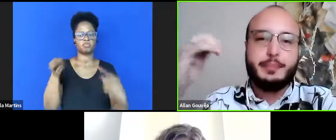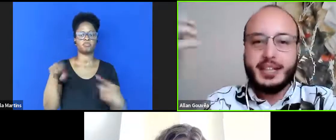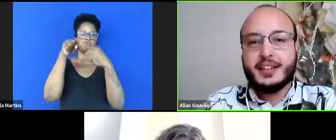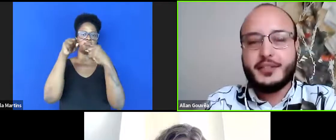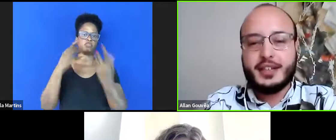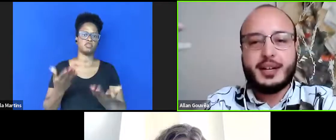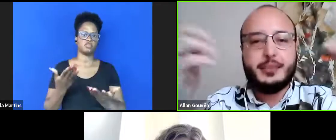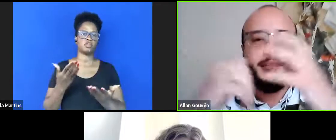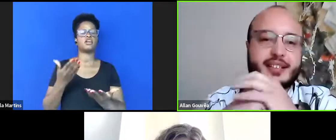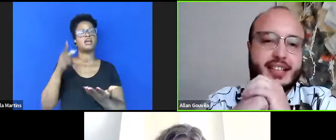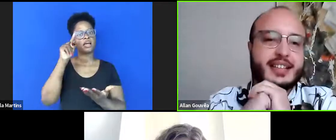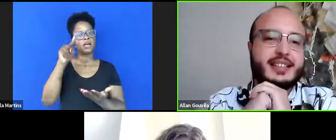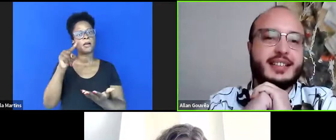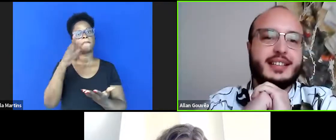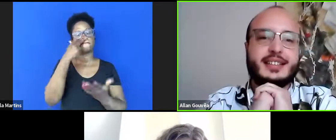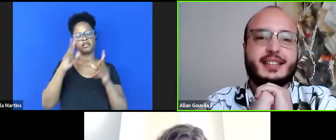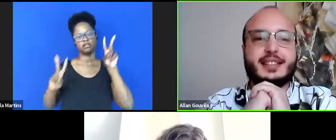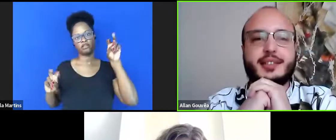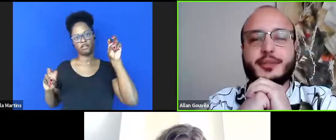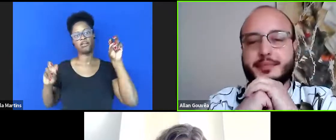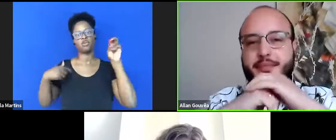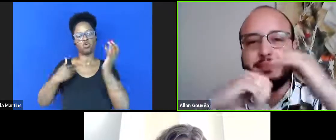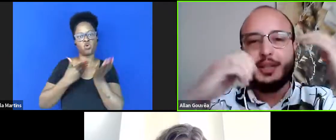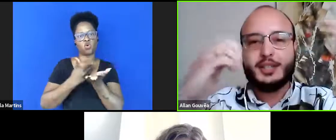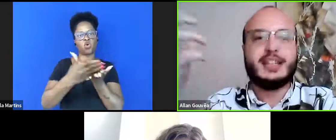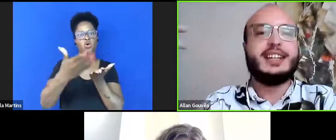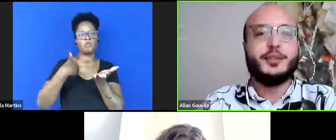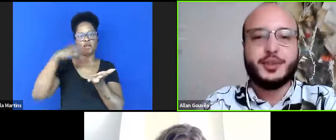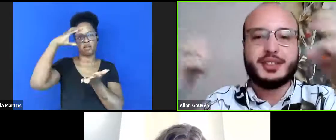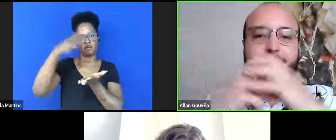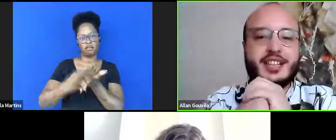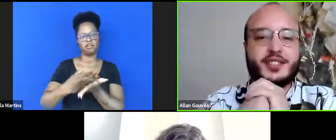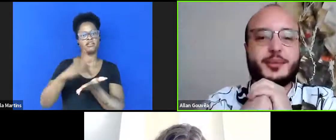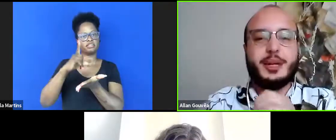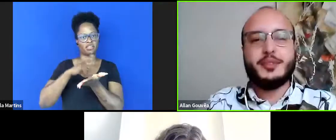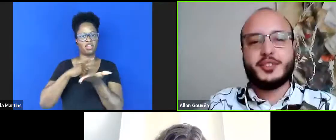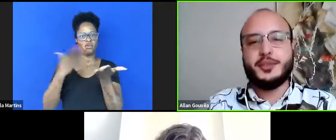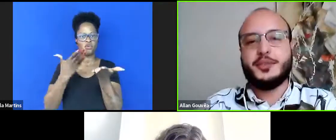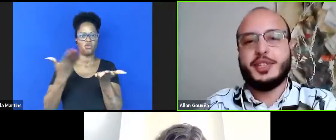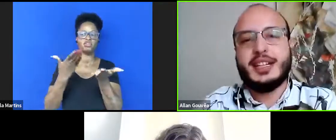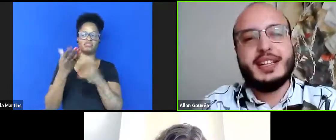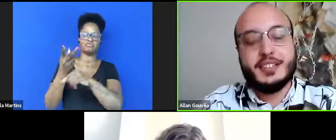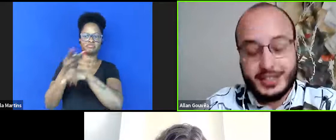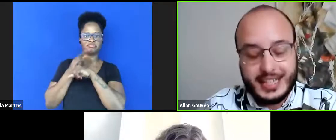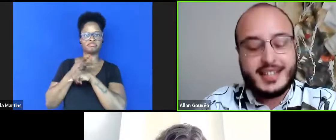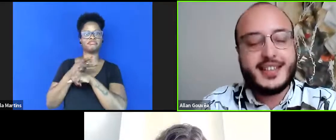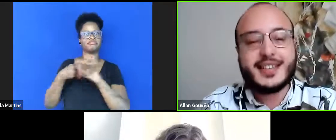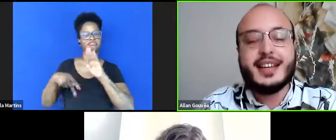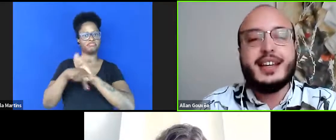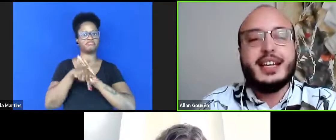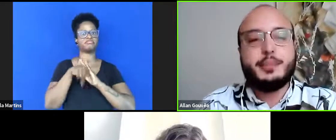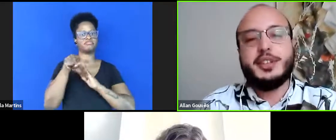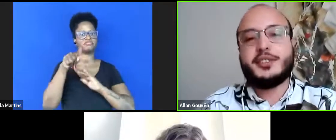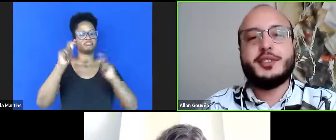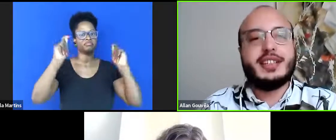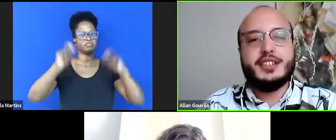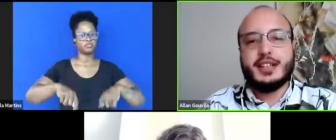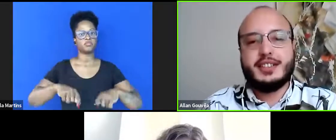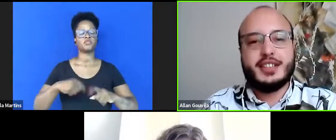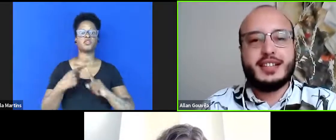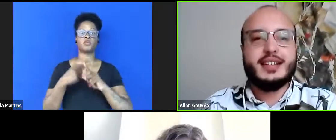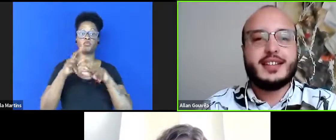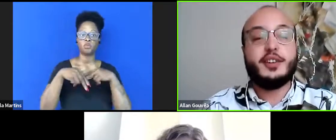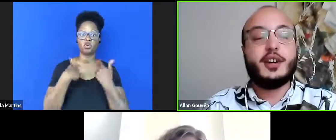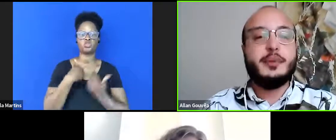essa epígrafe que eu abro a minha tese, que está sendo mencionada honrosamente no Prêmio Oswaldo Cruz de Teses, E por isso eu